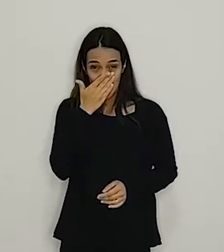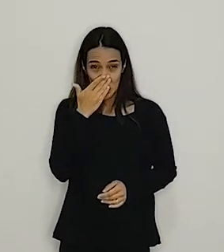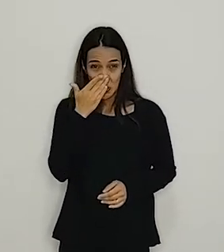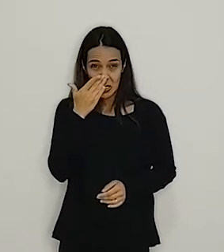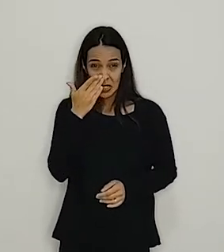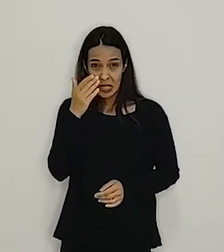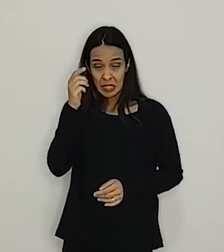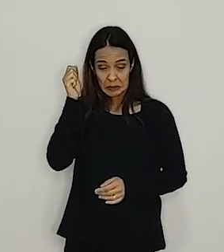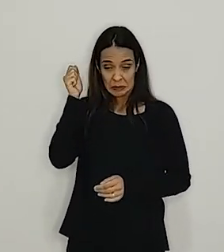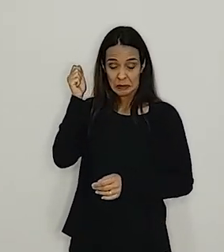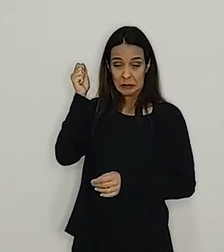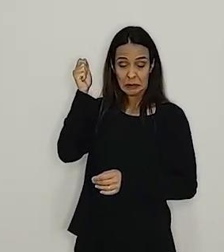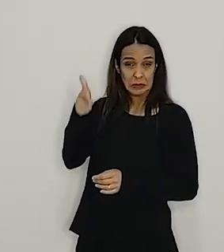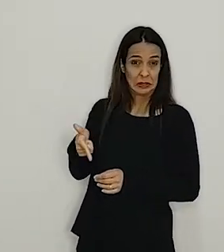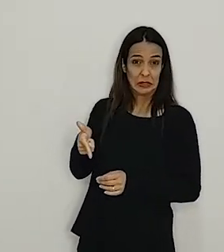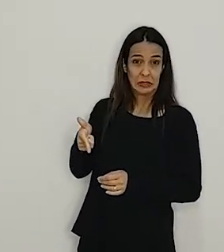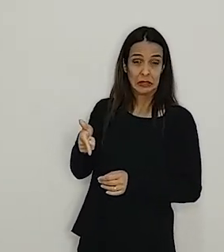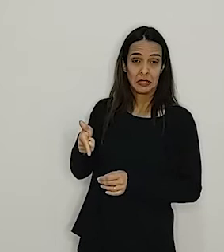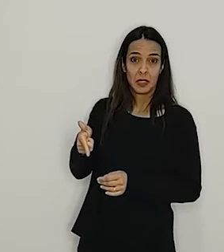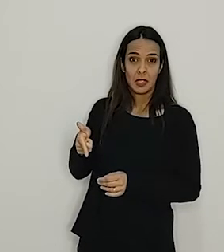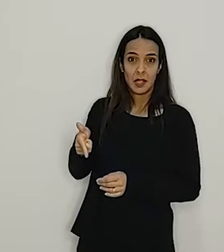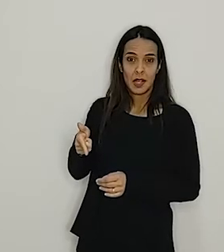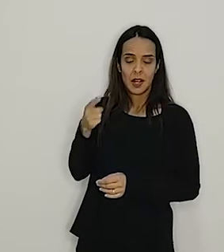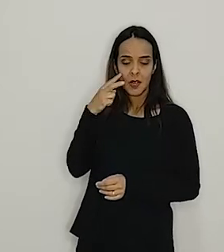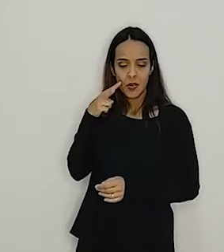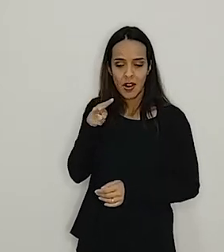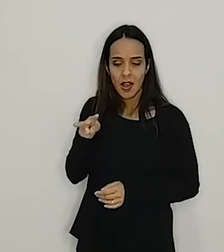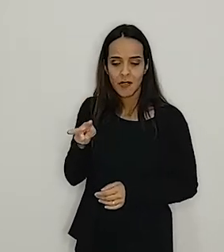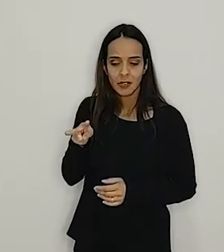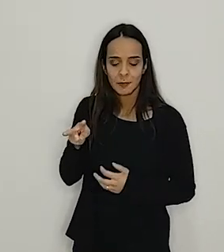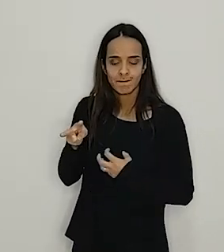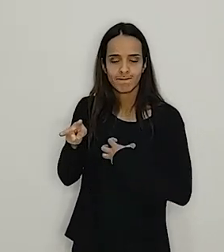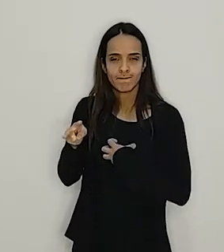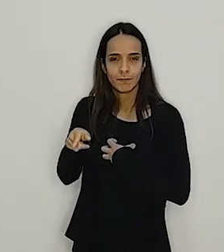ele compreendia a humanidade delas.